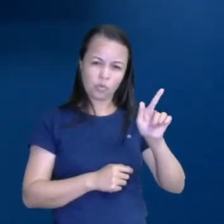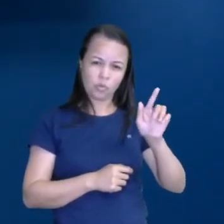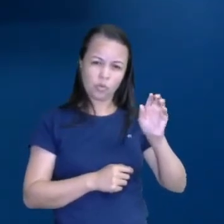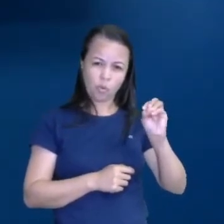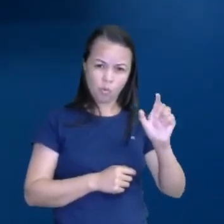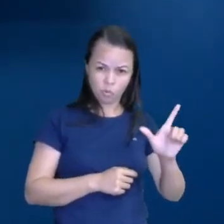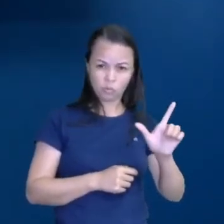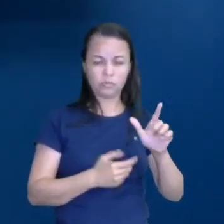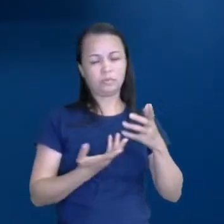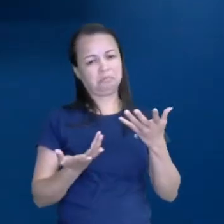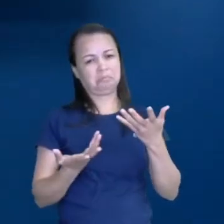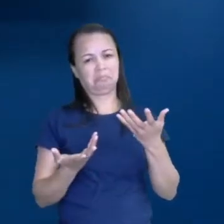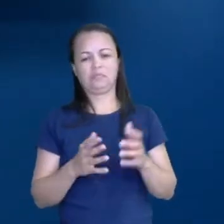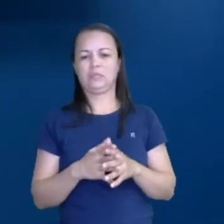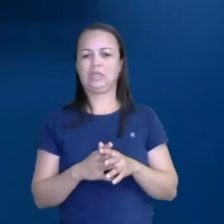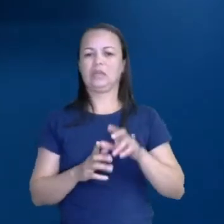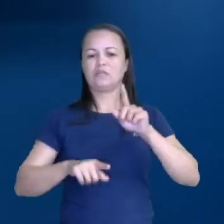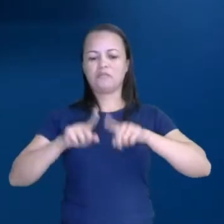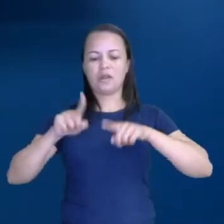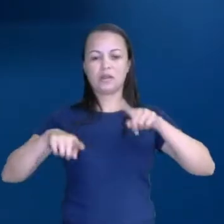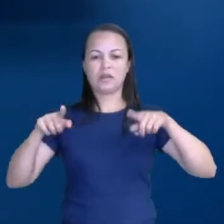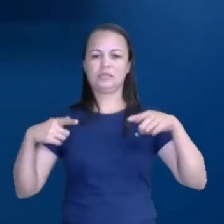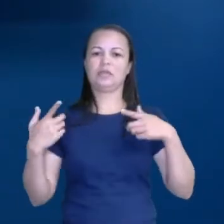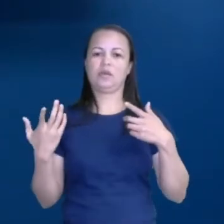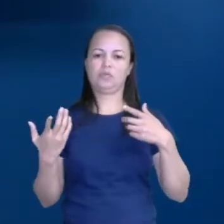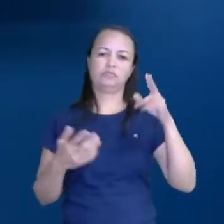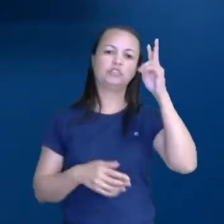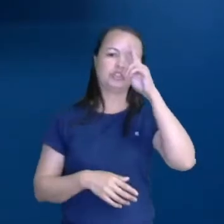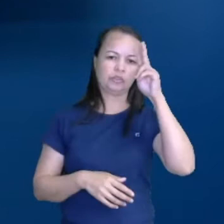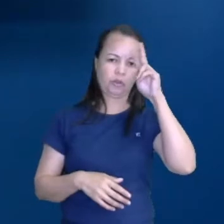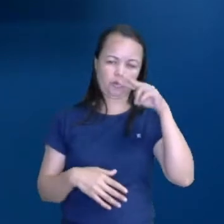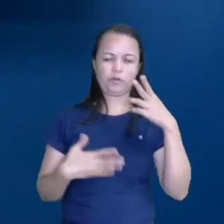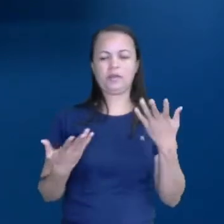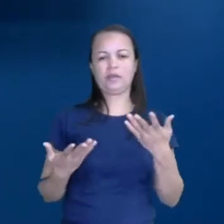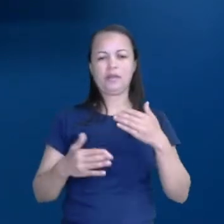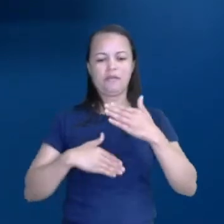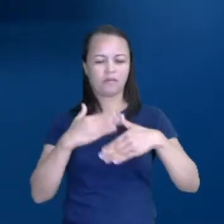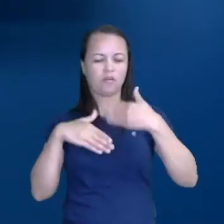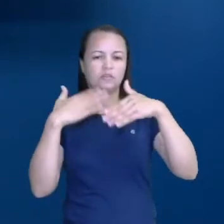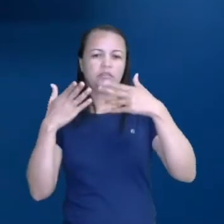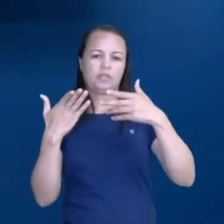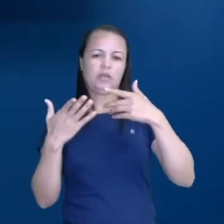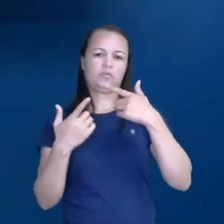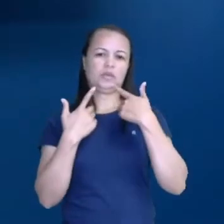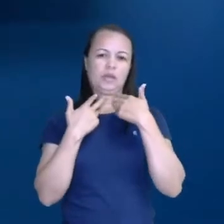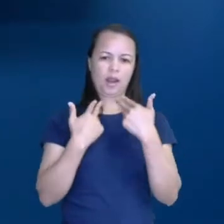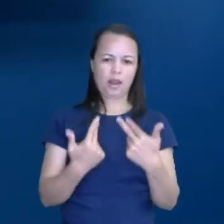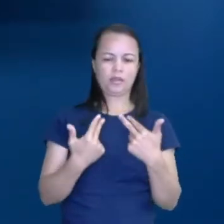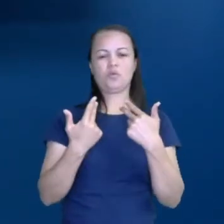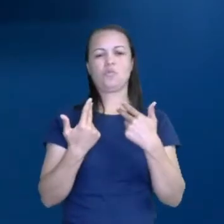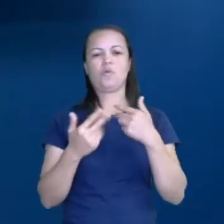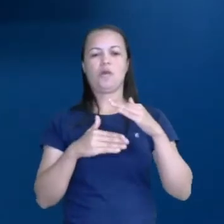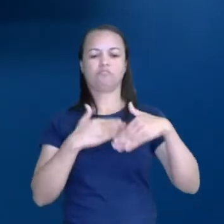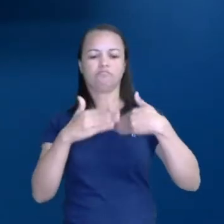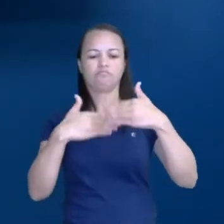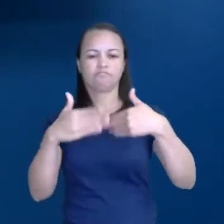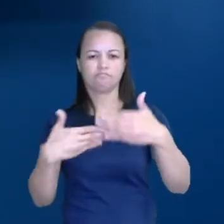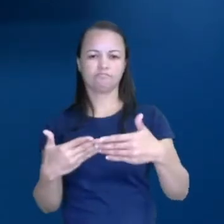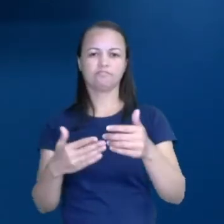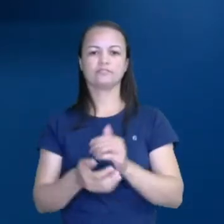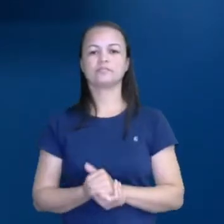idade e da variação histórica, evolução da língua ao longo do tempo. Vamos a um exemplo